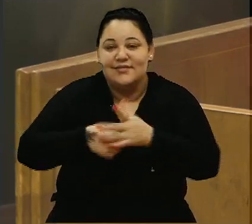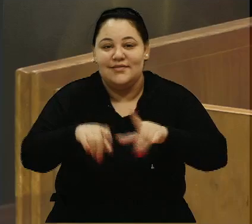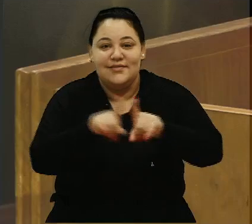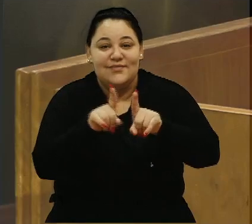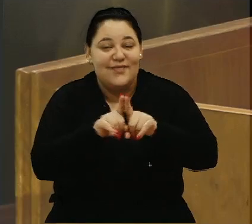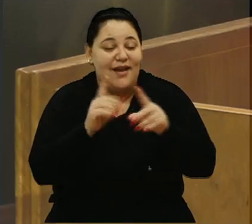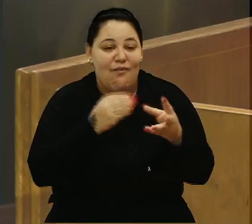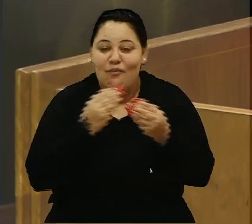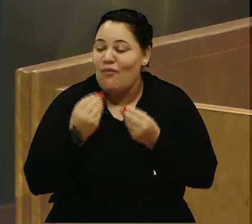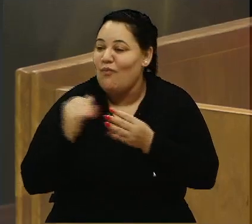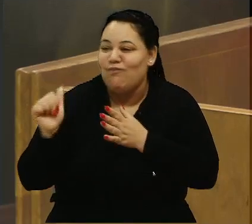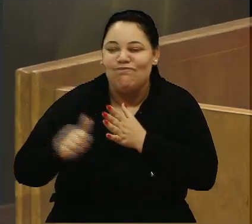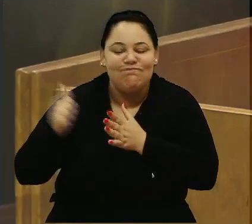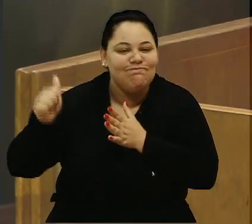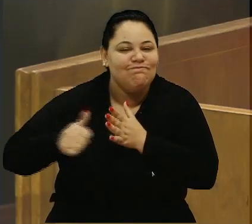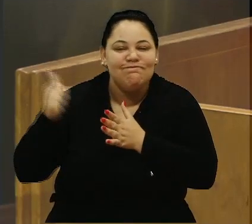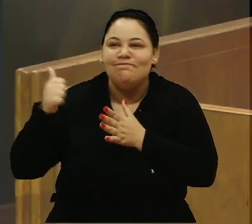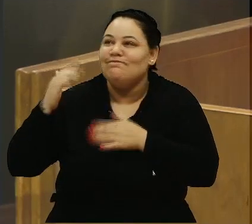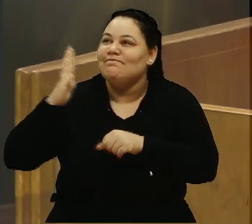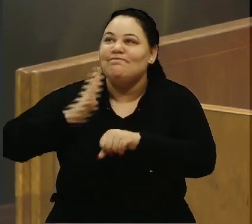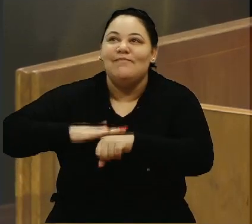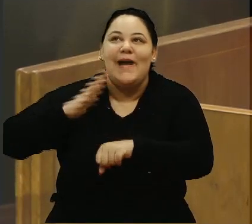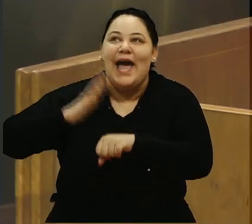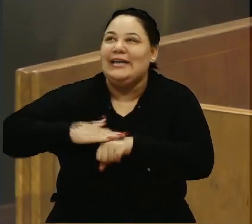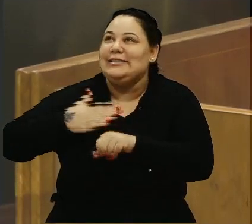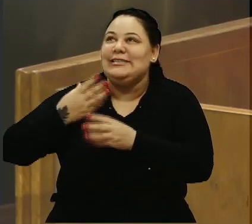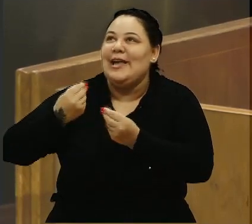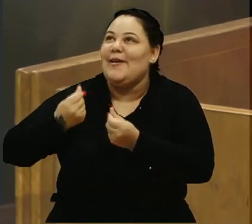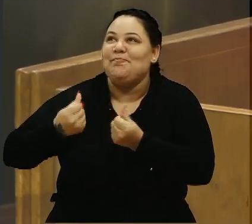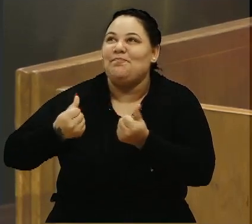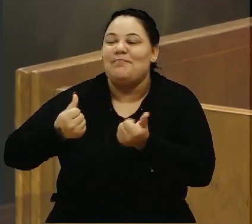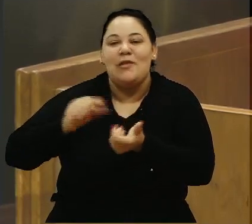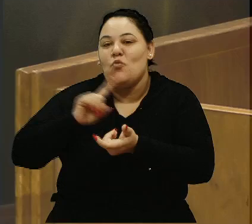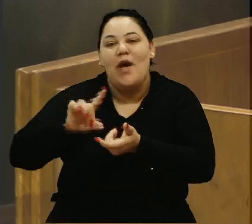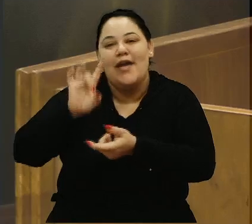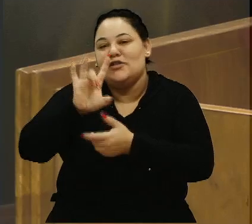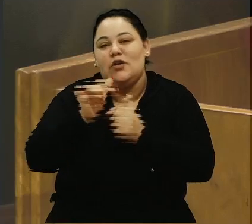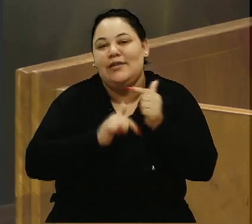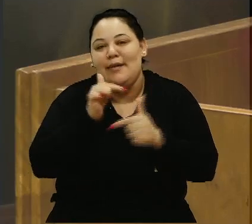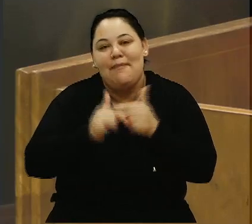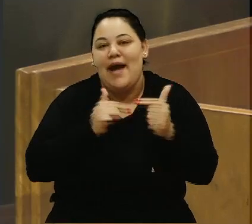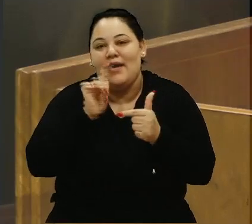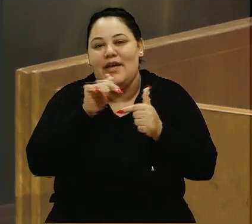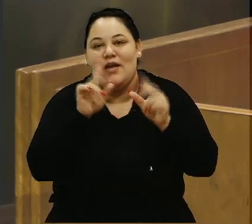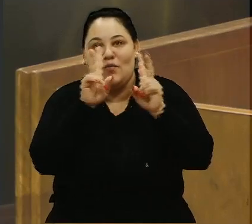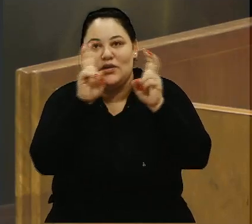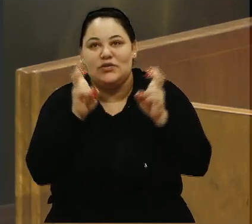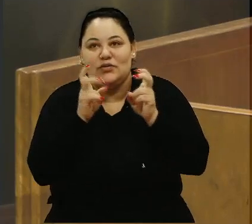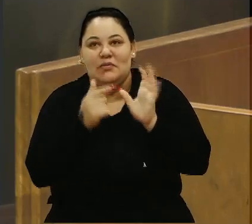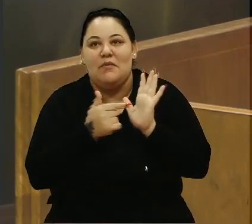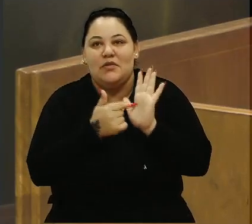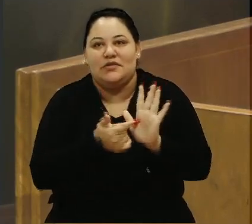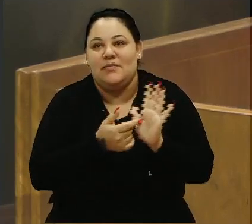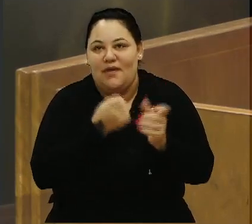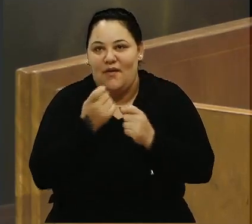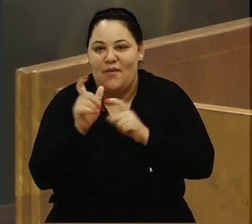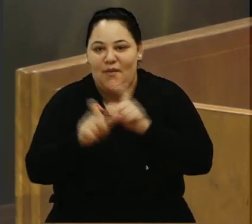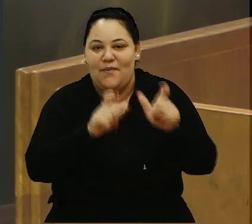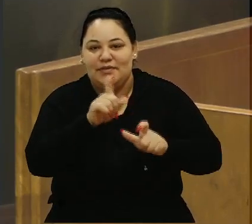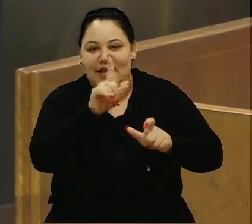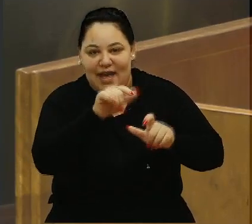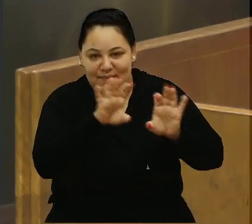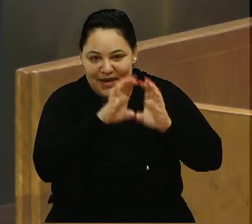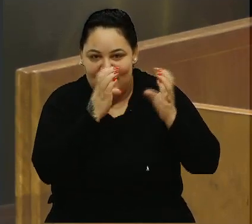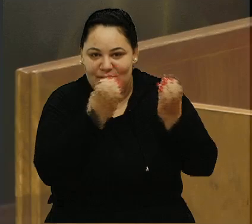muito, muito além de mandato, de uma pauta que é para aparecer para alguém. Não, é para a